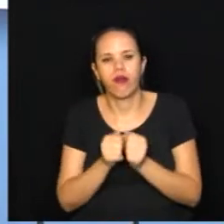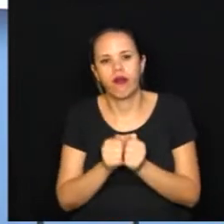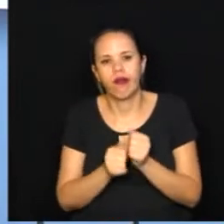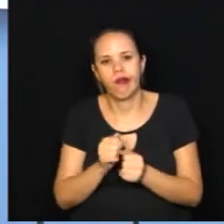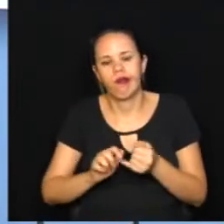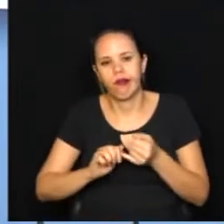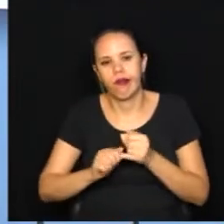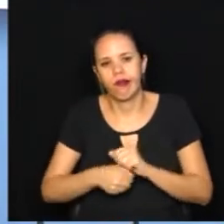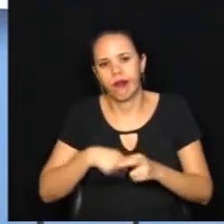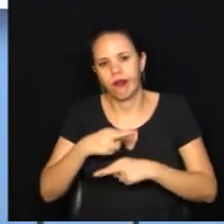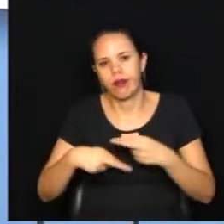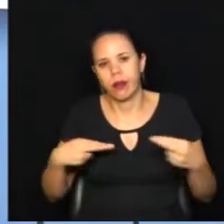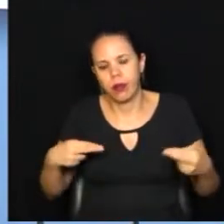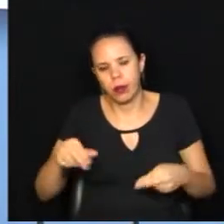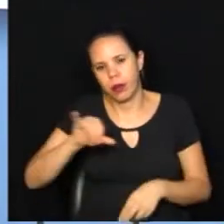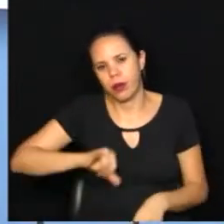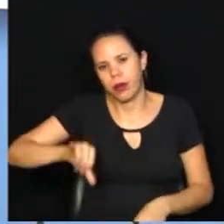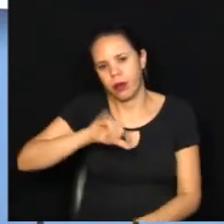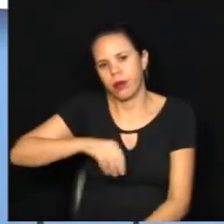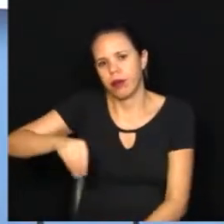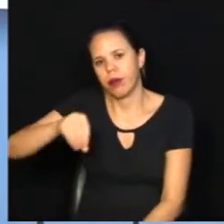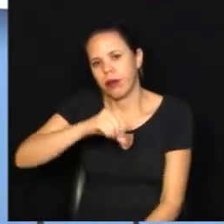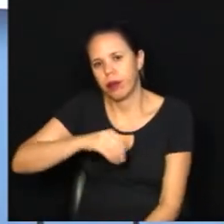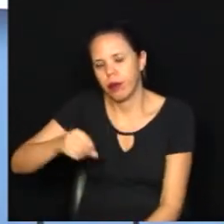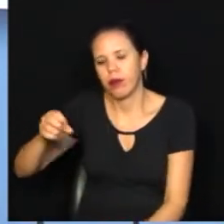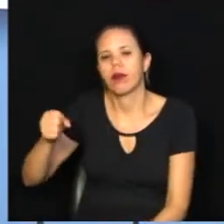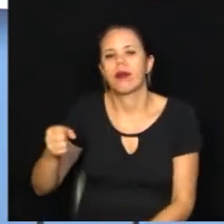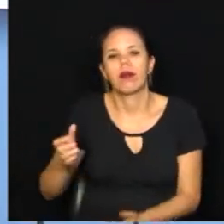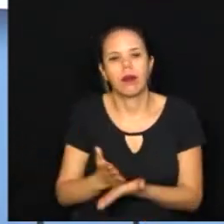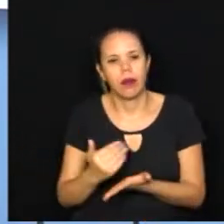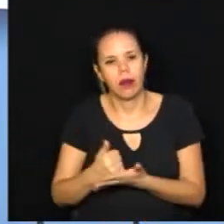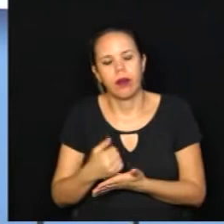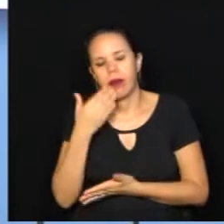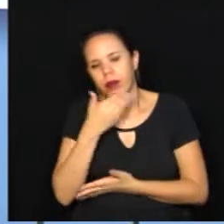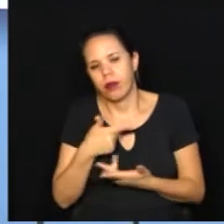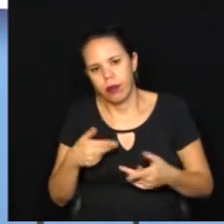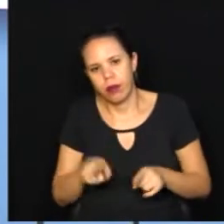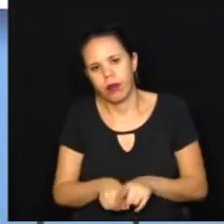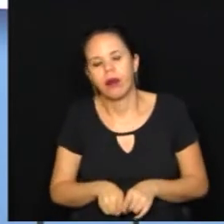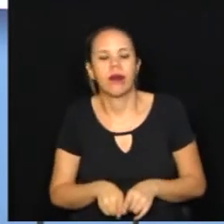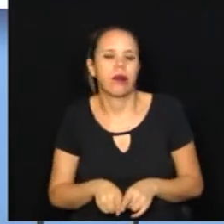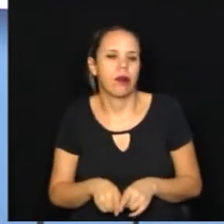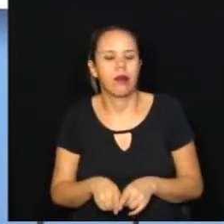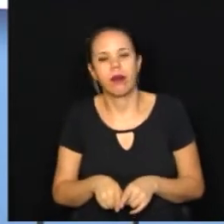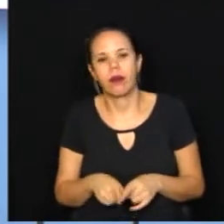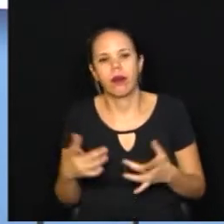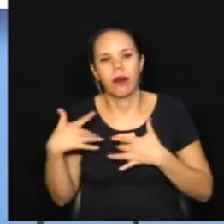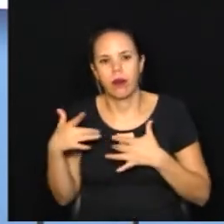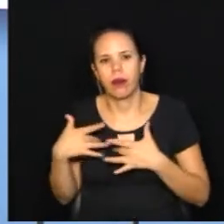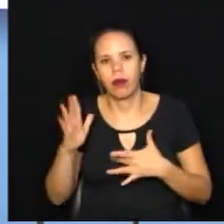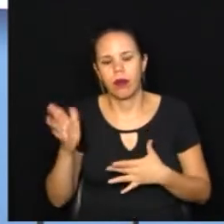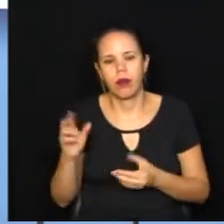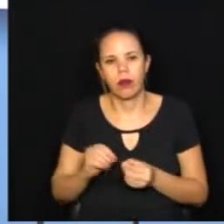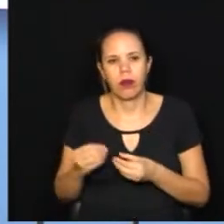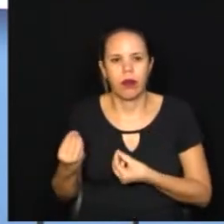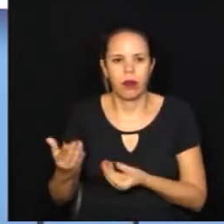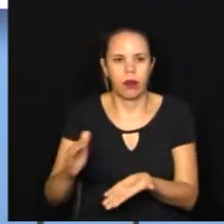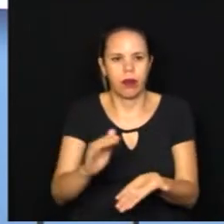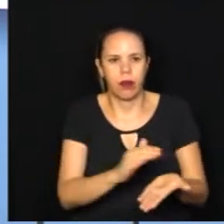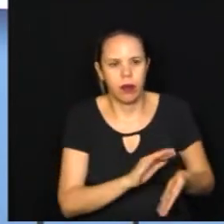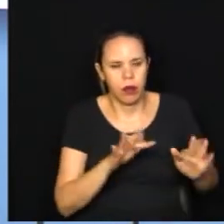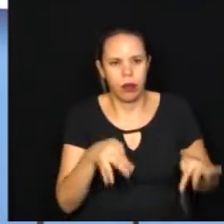as habilidades dos selecionados. Para participar, é necessário estar matriculado em uma universidade ou